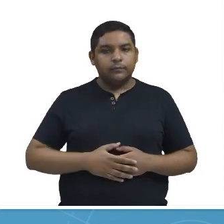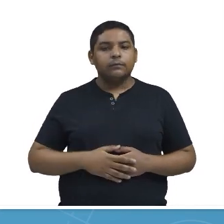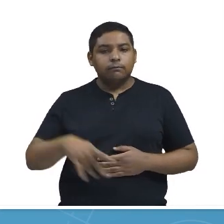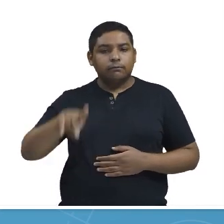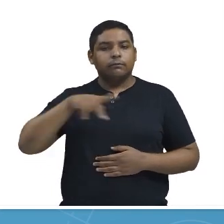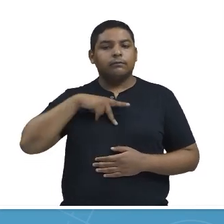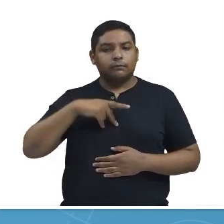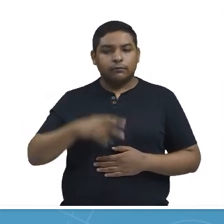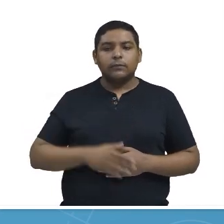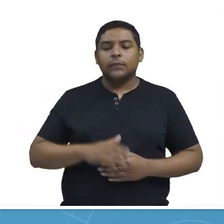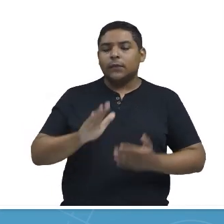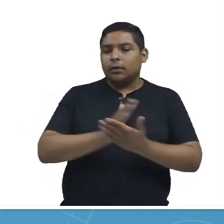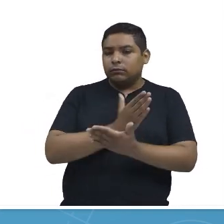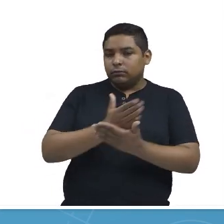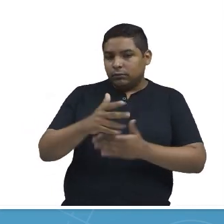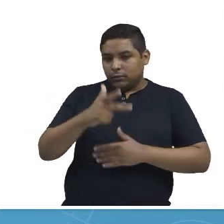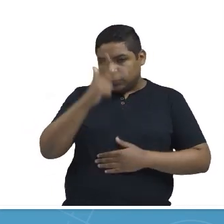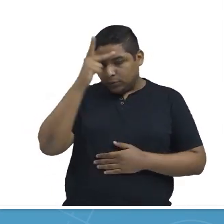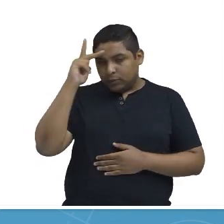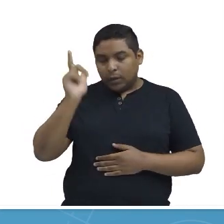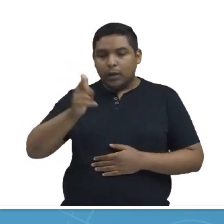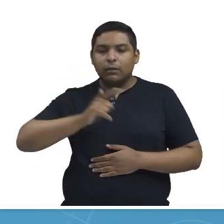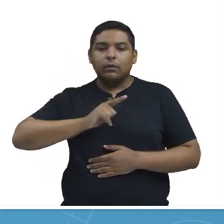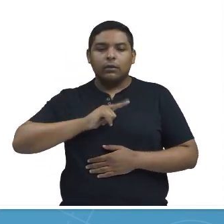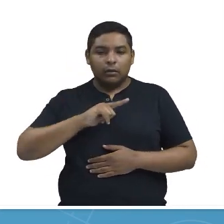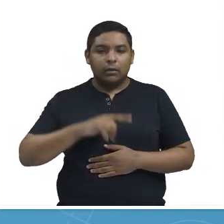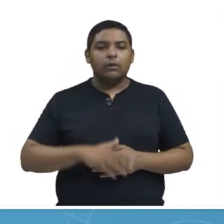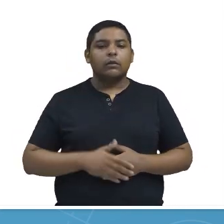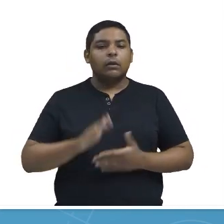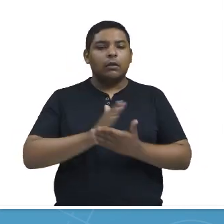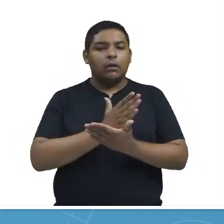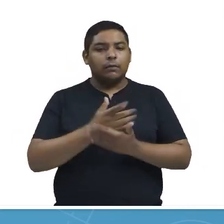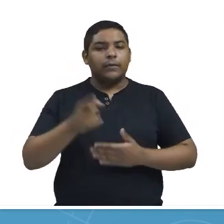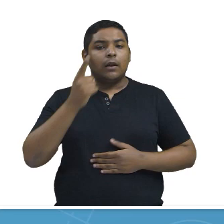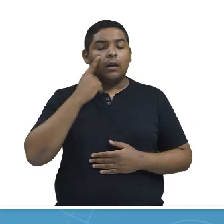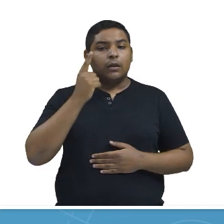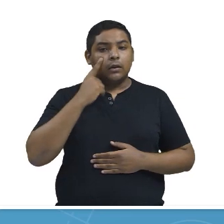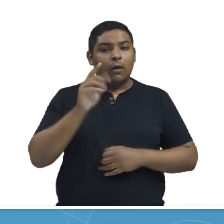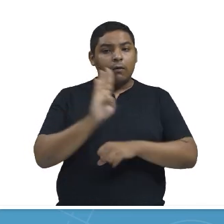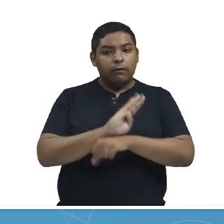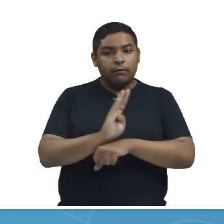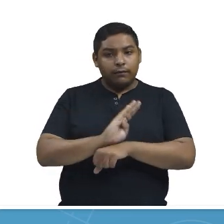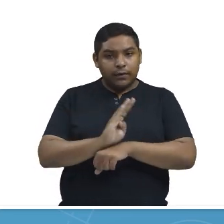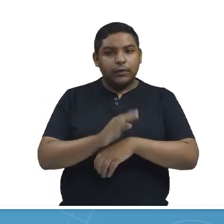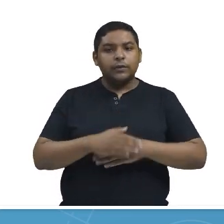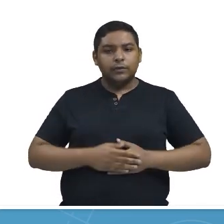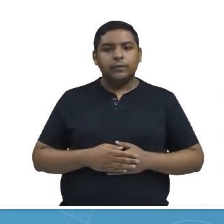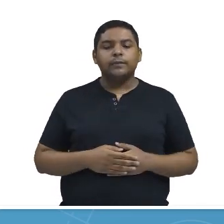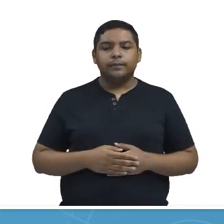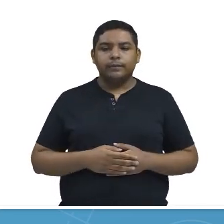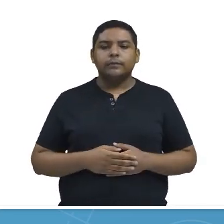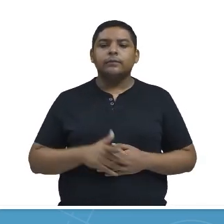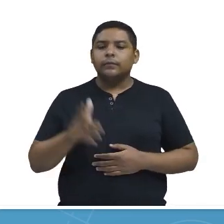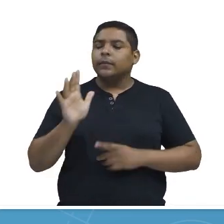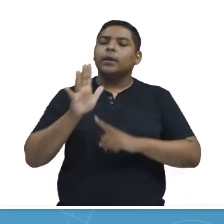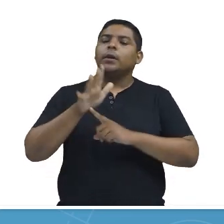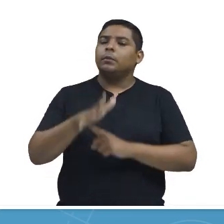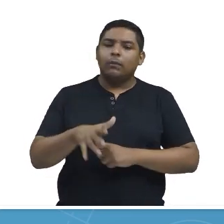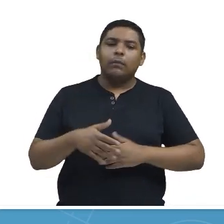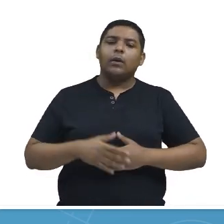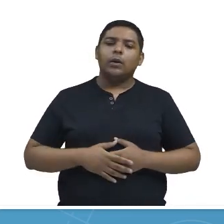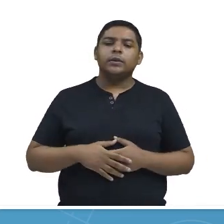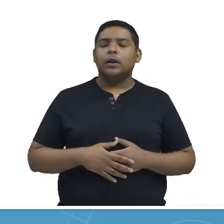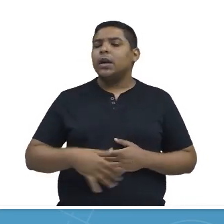alguém possui algo. Então, quero convidá-los a assistir um pequeno vídeo, né, junto comigo, que mostra um pouco mais